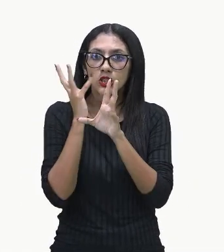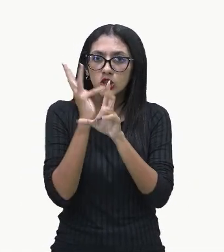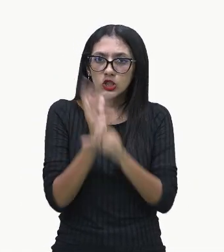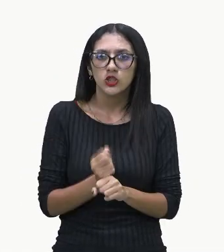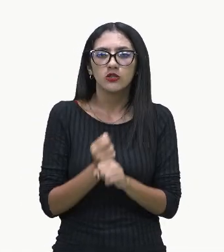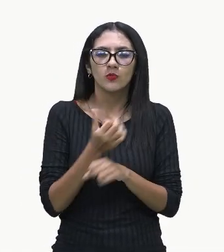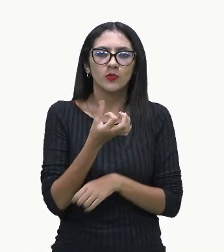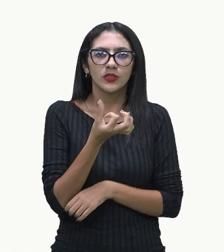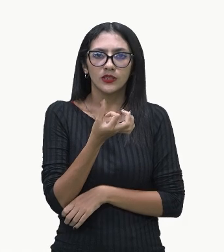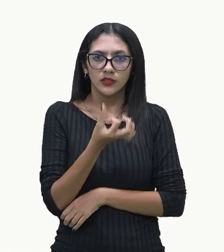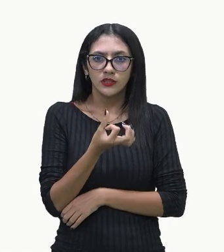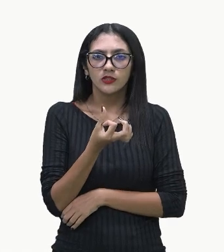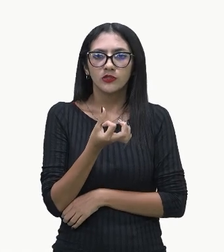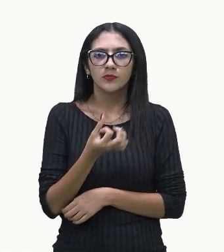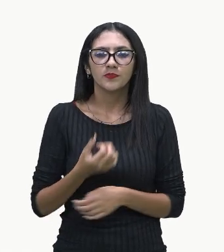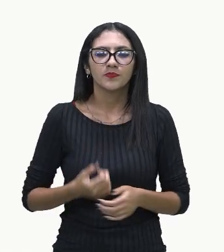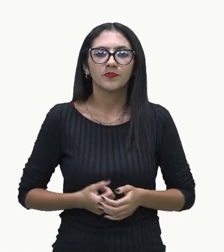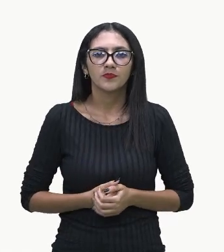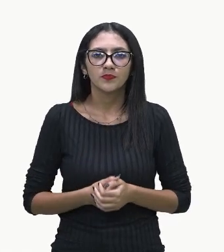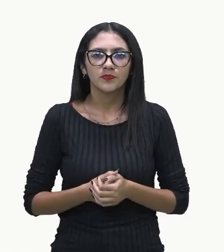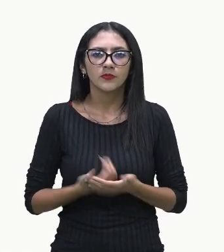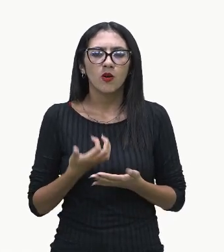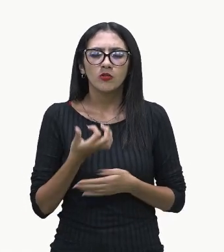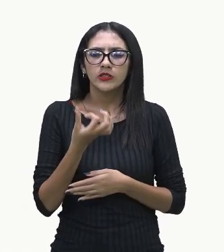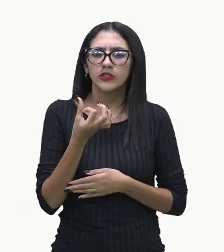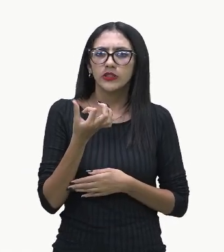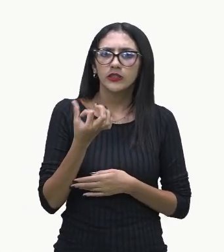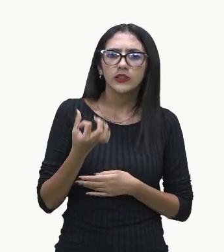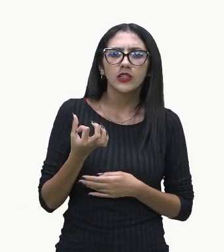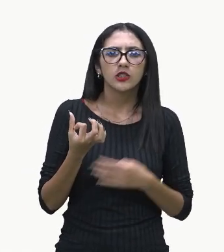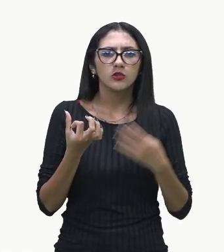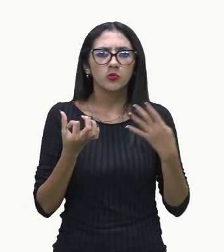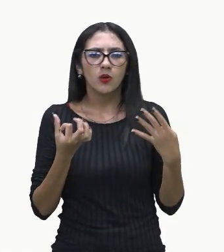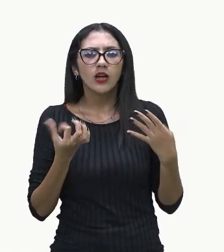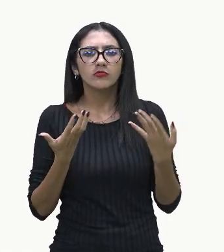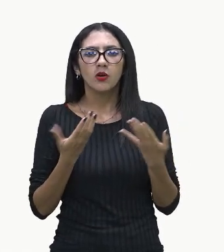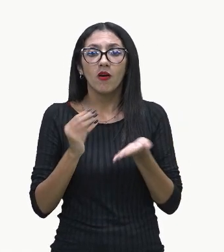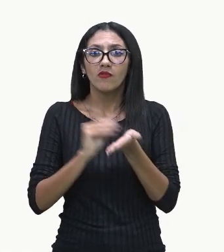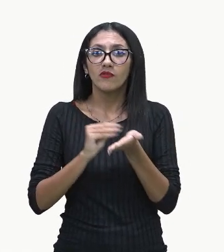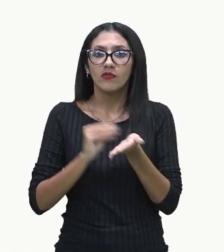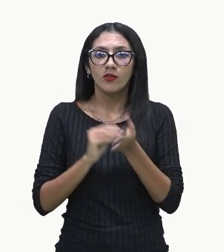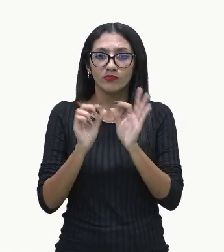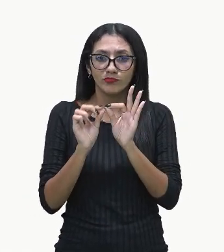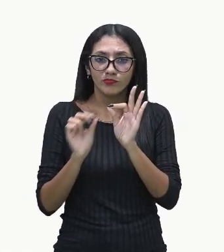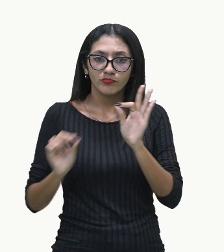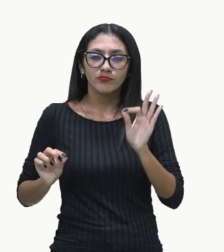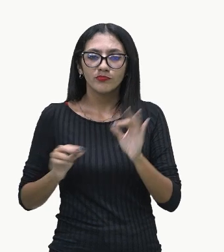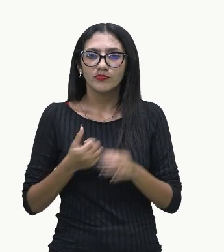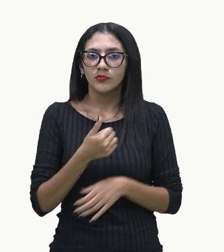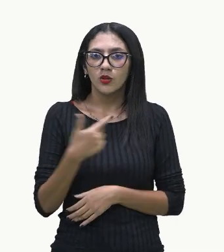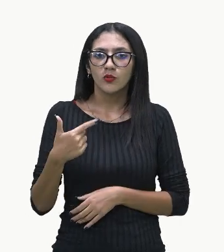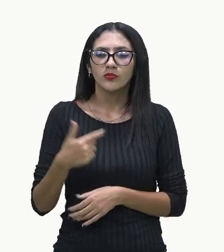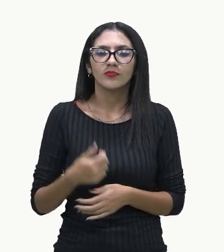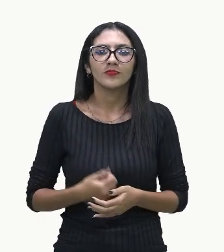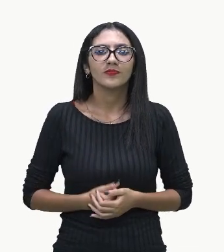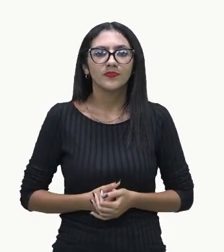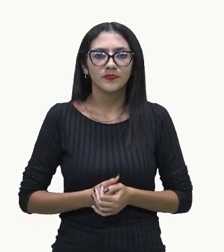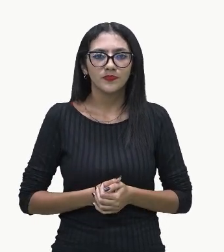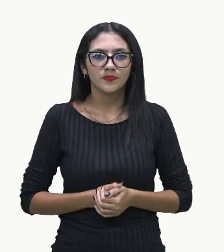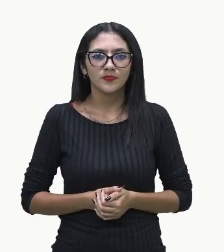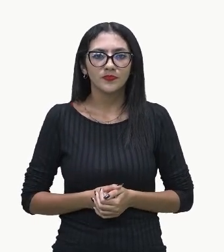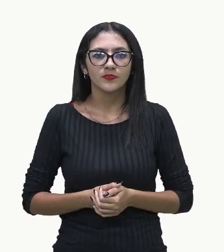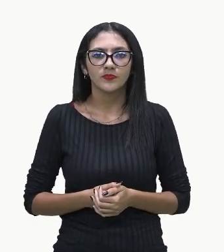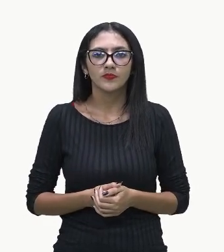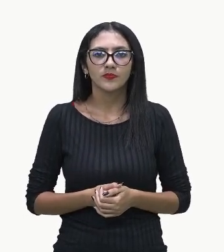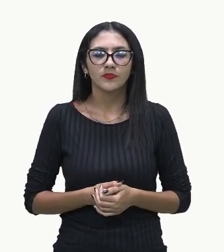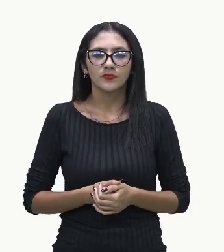Então, de 16, se eu já tenho 4, esse daqui vai ser? Exatamente. Então, avançando aqui,